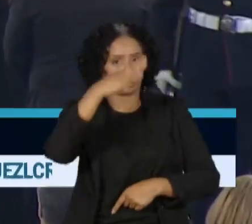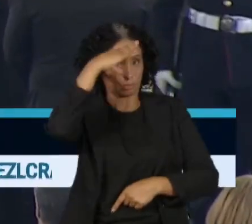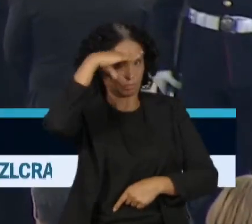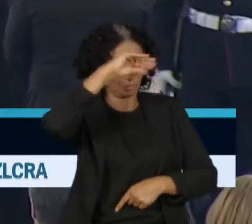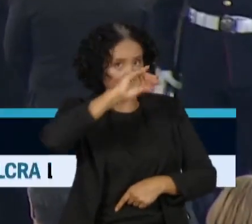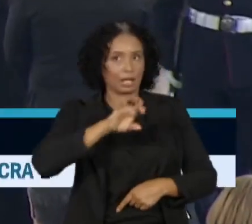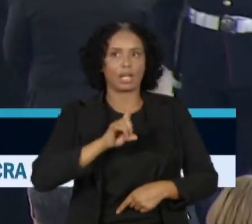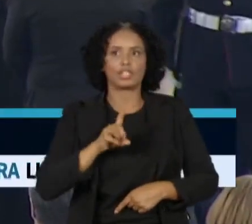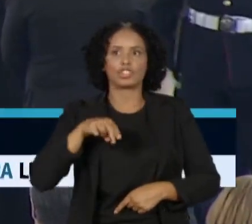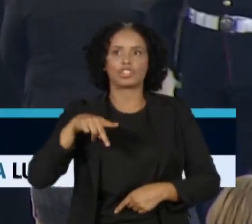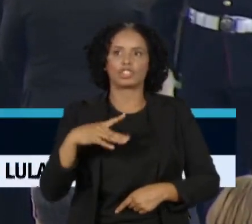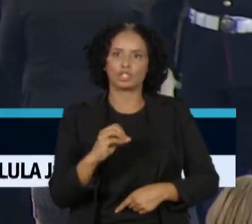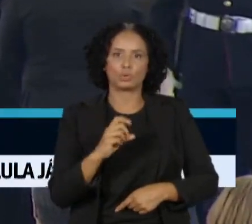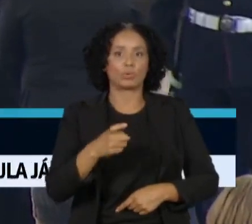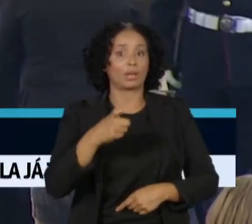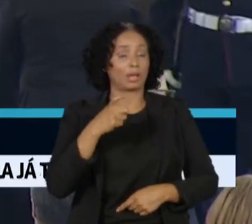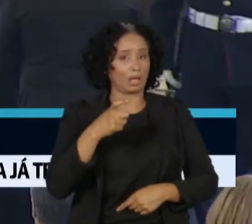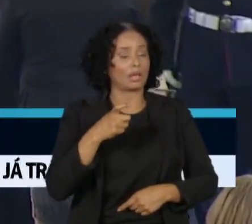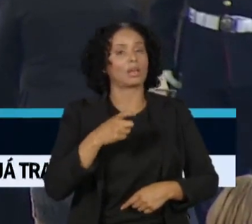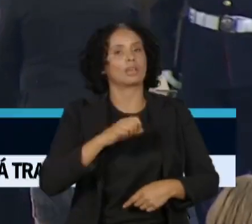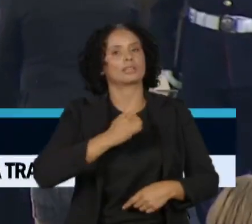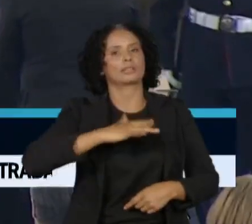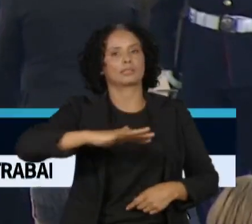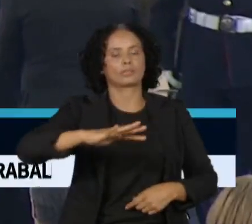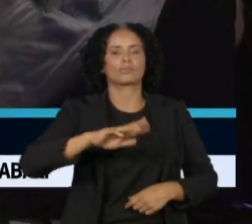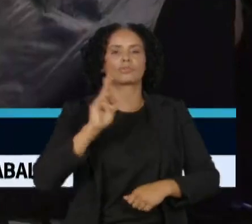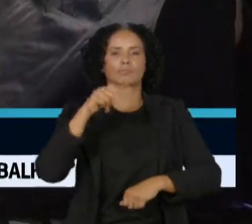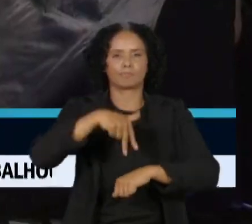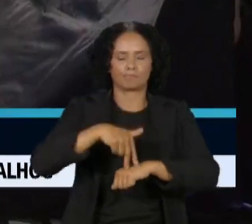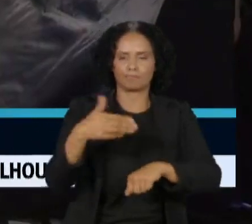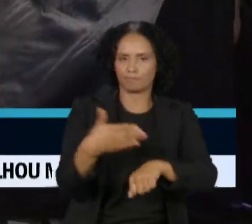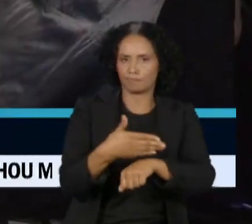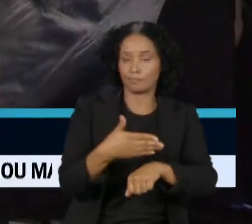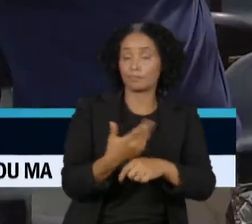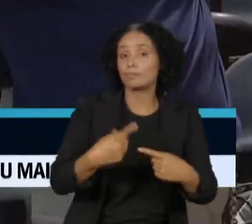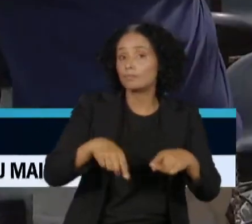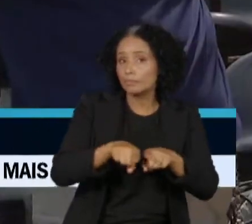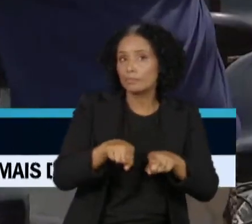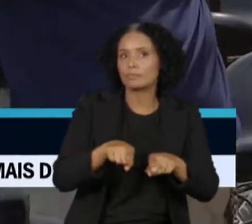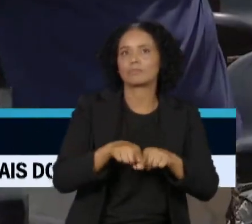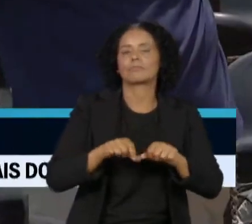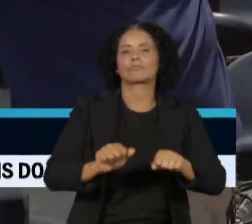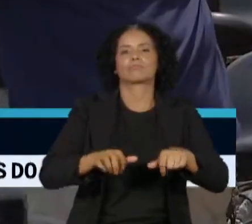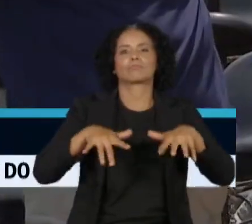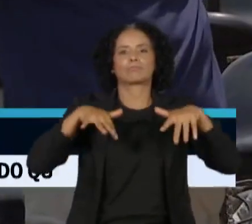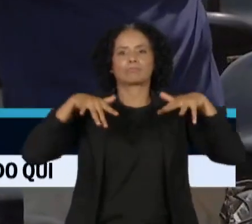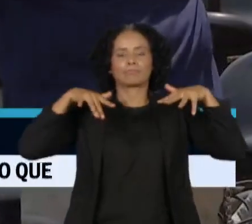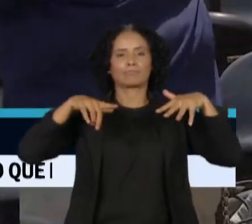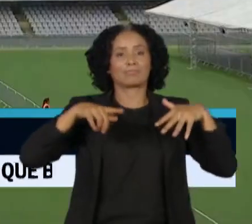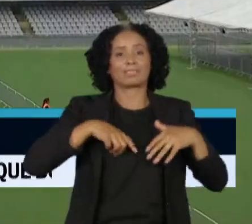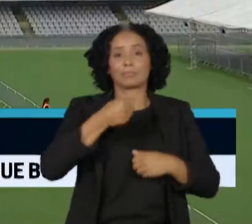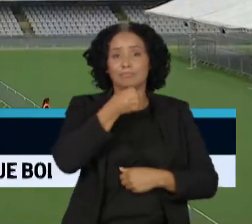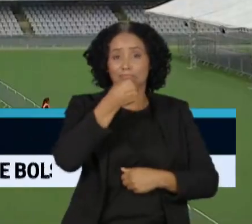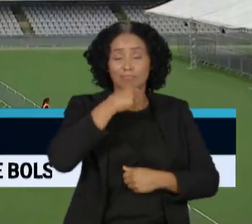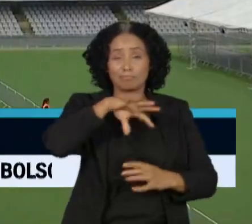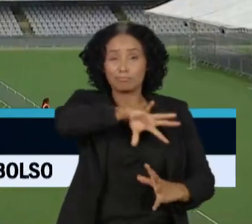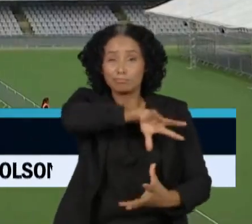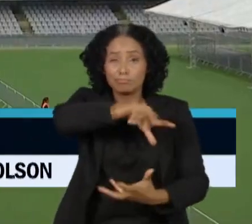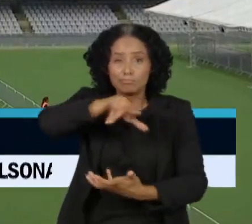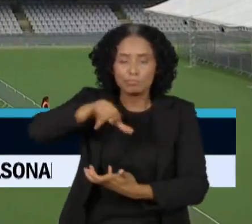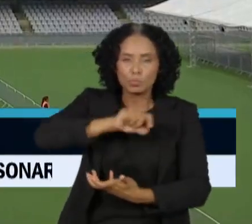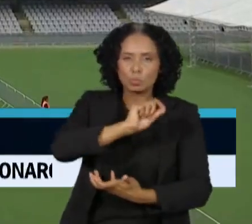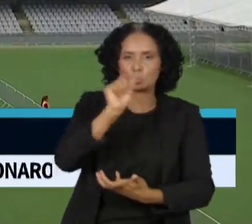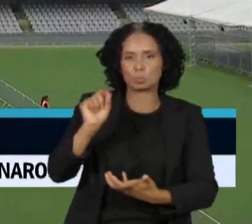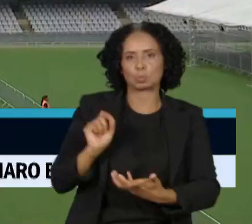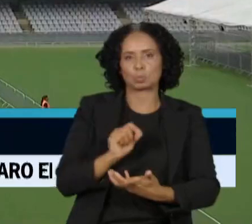só alguns dos ex-jogadores do Santos que marcaram presença. Nas arquibancadas, jornalistas do mundo todo. A cerimônia